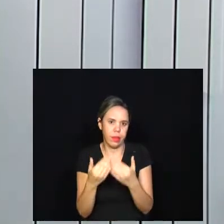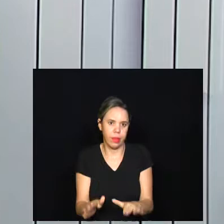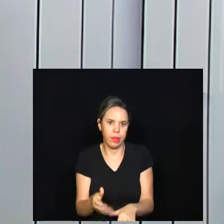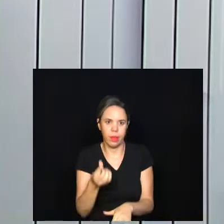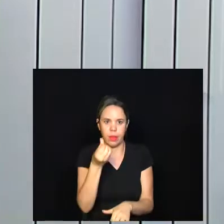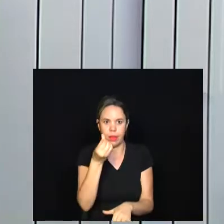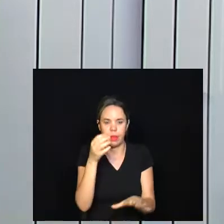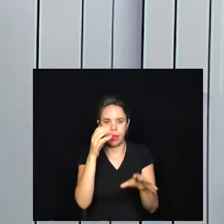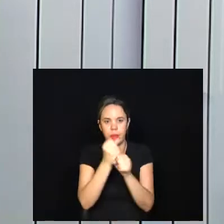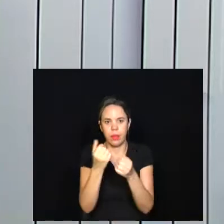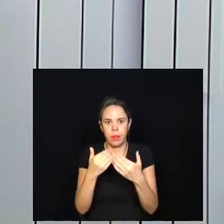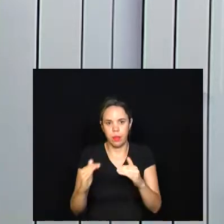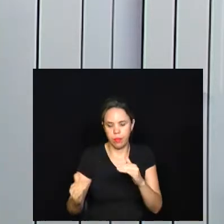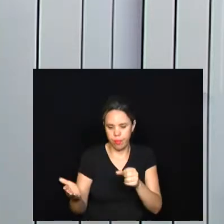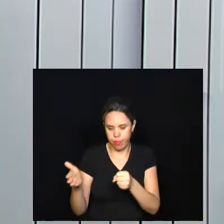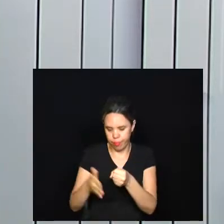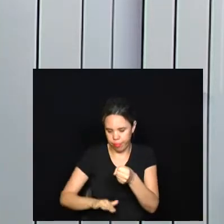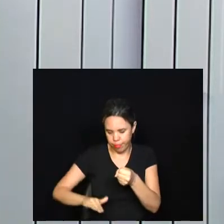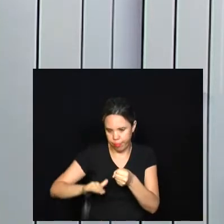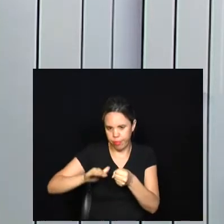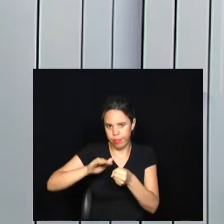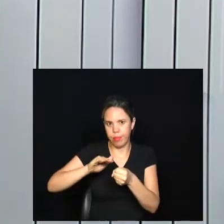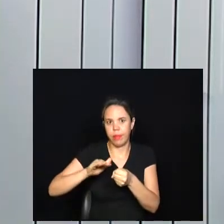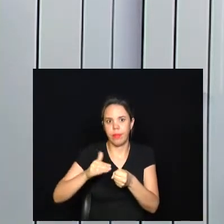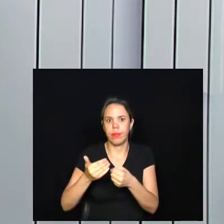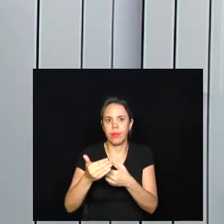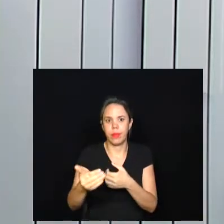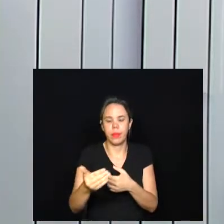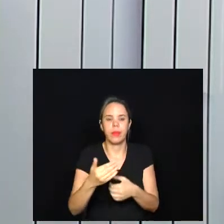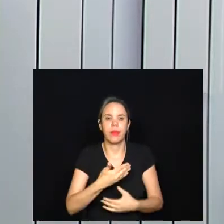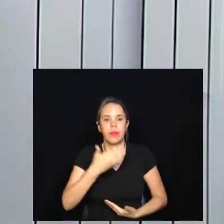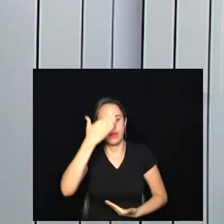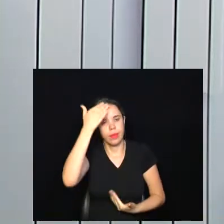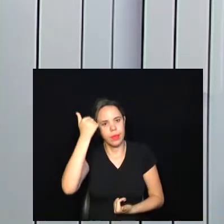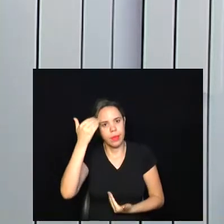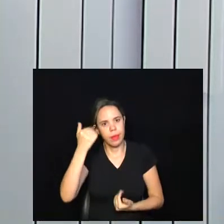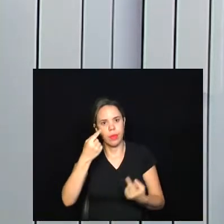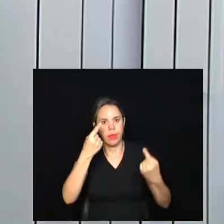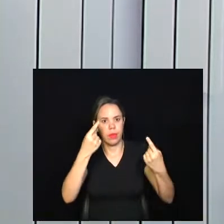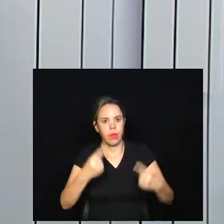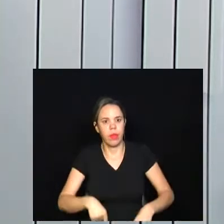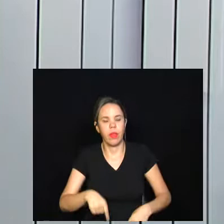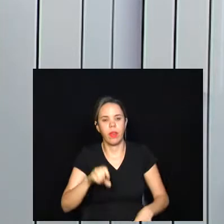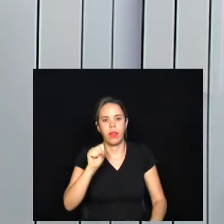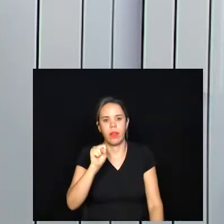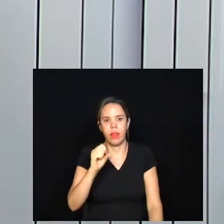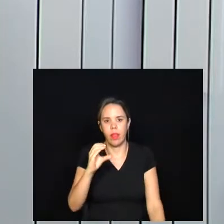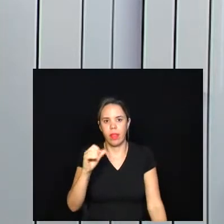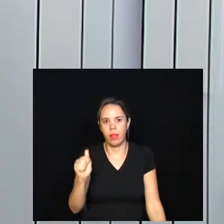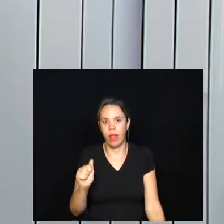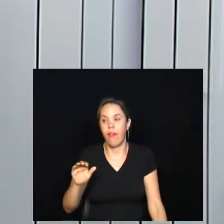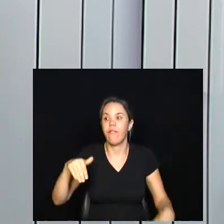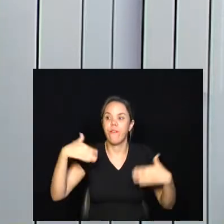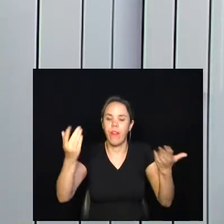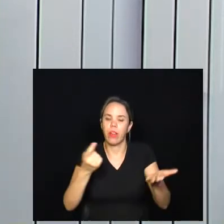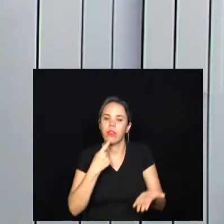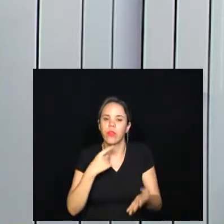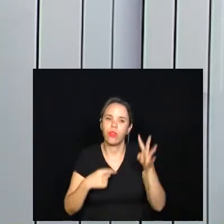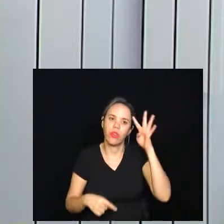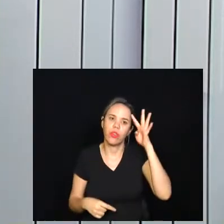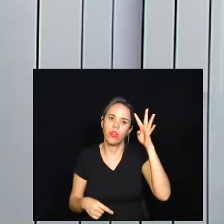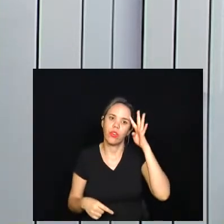6 pontos da zona de rebaixamento. Próximo jogo da Macaca é contra o CSA, fora de casa na